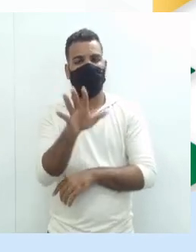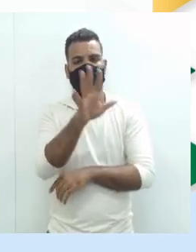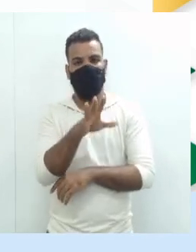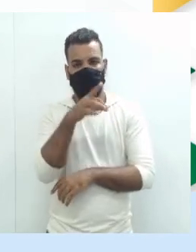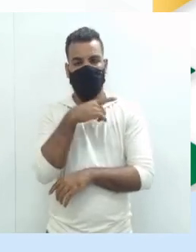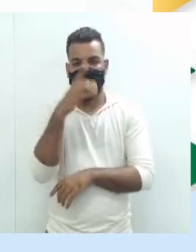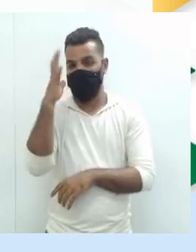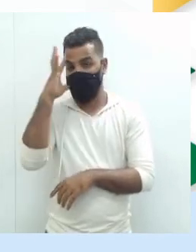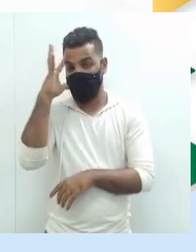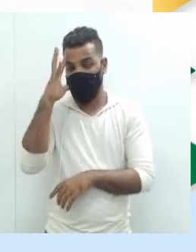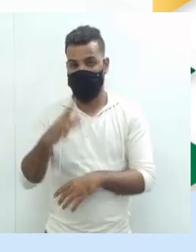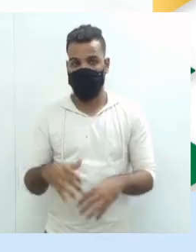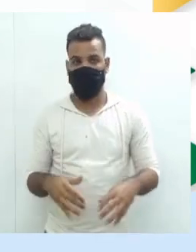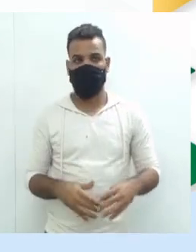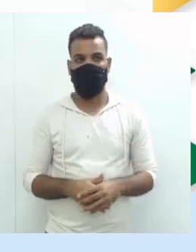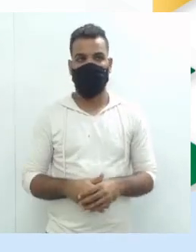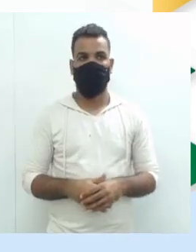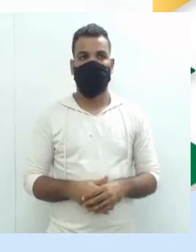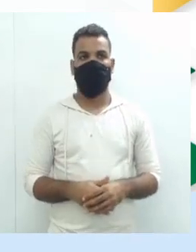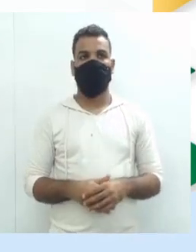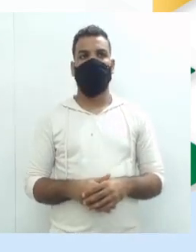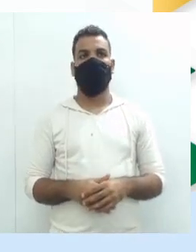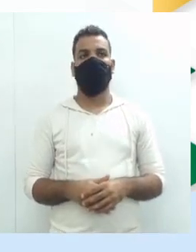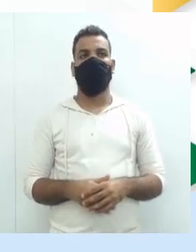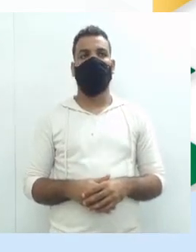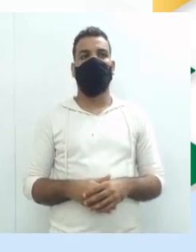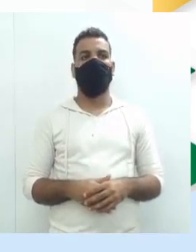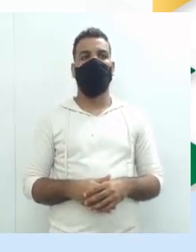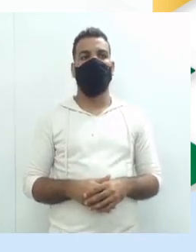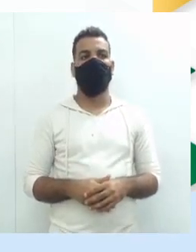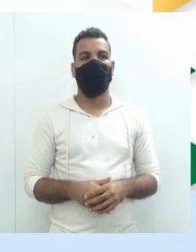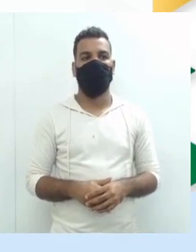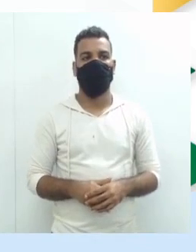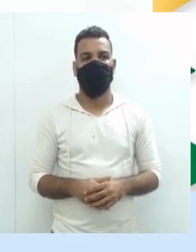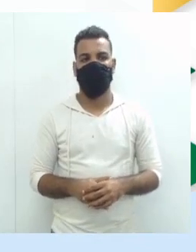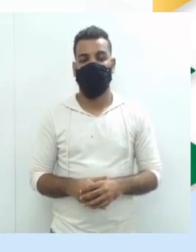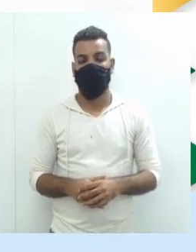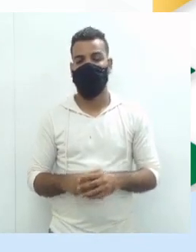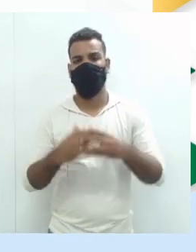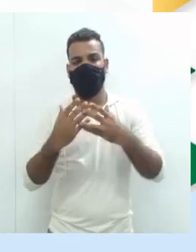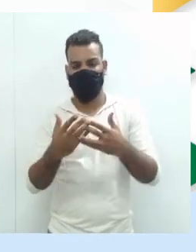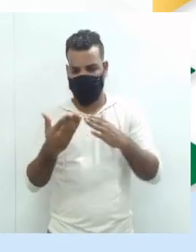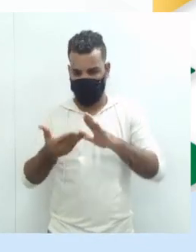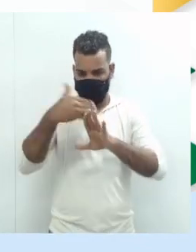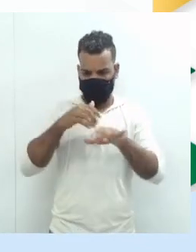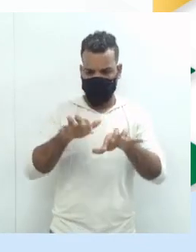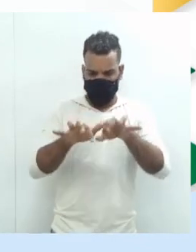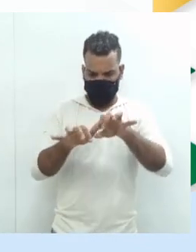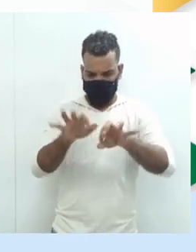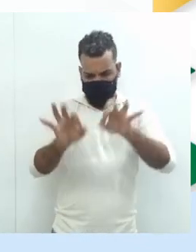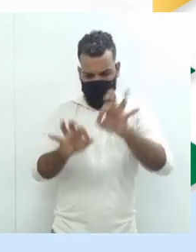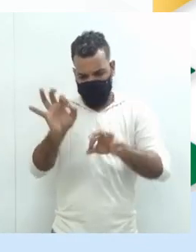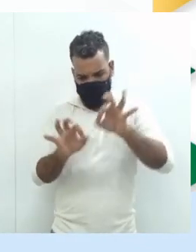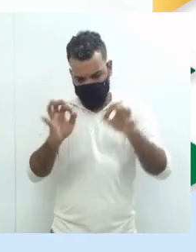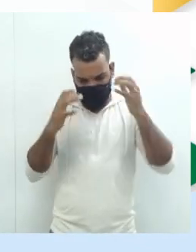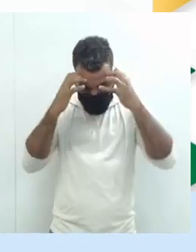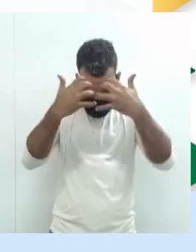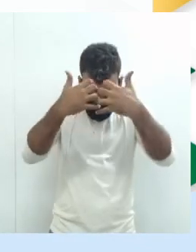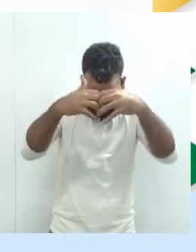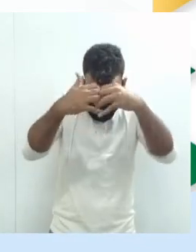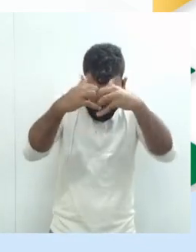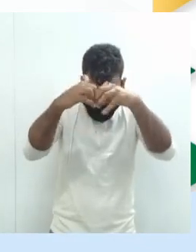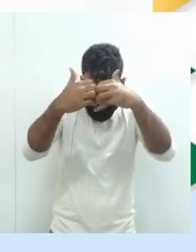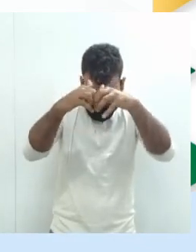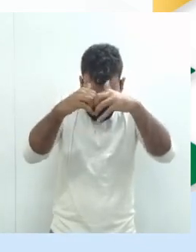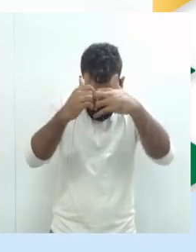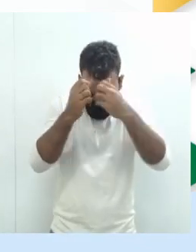imagem bem pensada. Então, quem trabalha, pessoal, com isso, quem trabalha criando campanhas, tem que ter uma mente